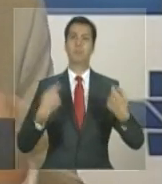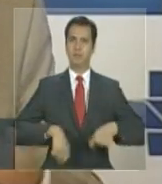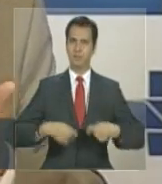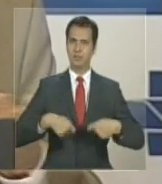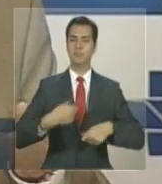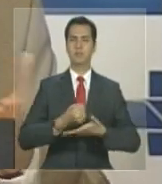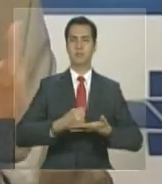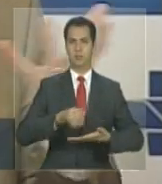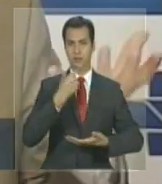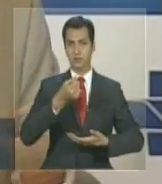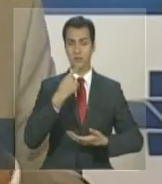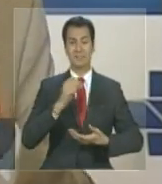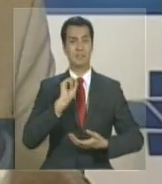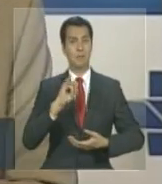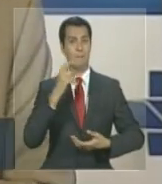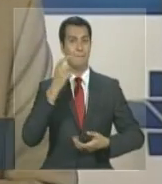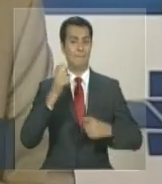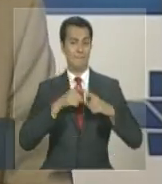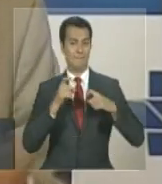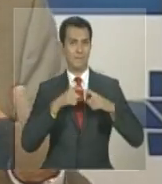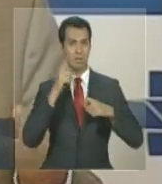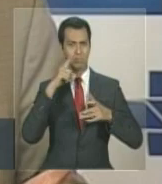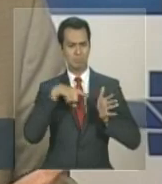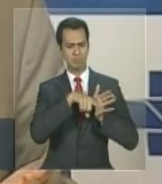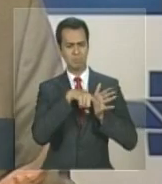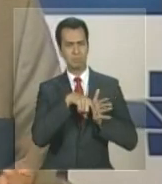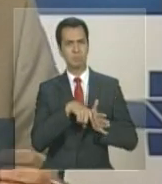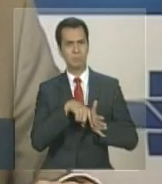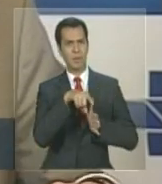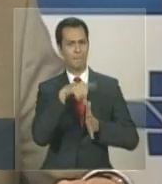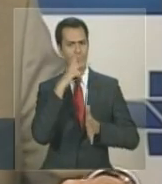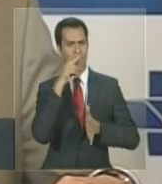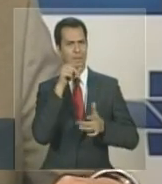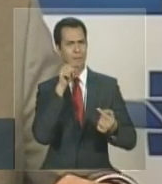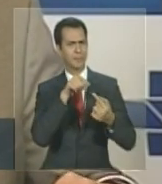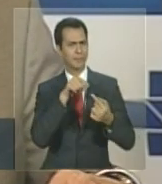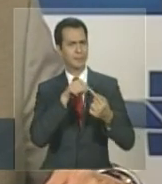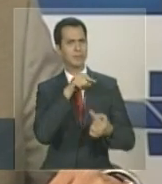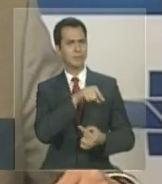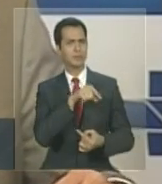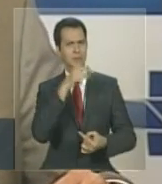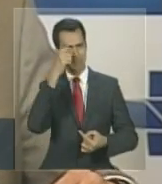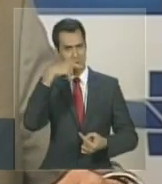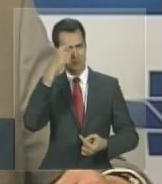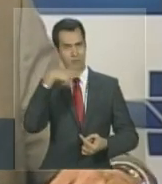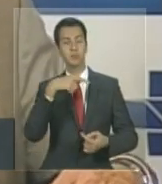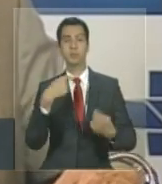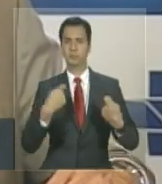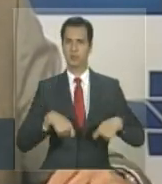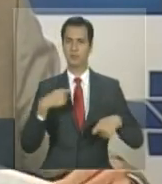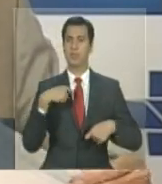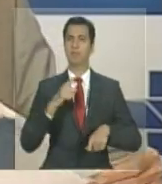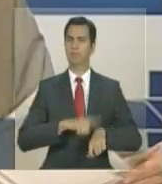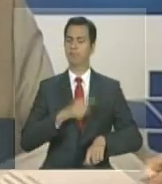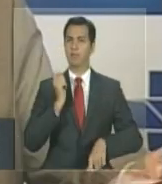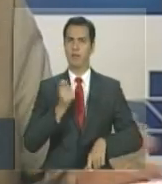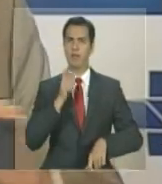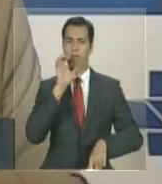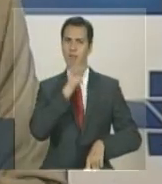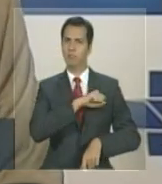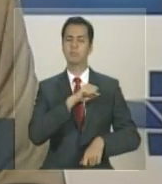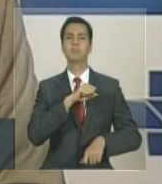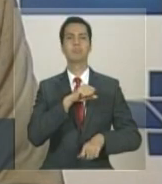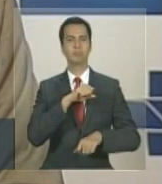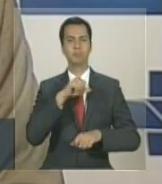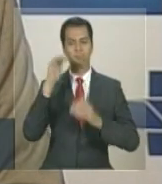avaliação, veja que ele está fazendo uma síndrome gripal, é uma pessoa de grupo vulnerável, tem que imediatamente seguir o protocolo